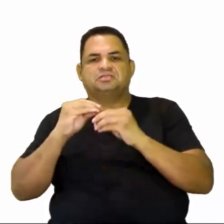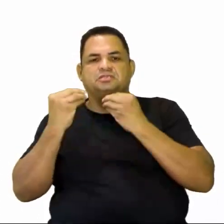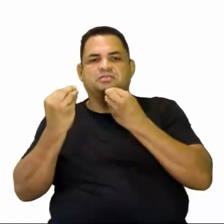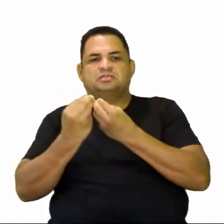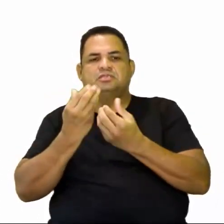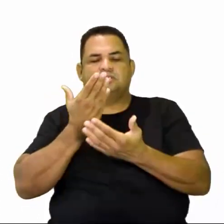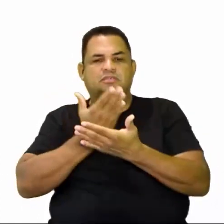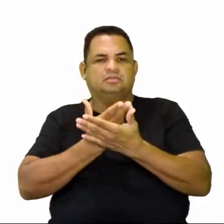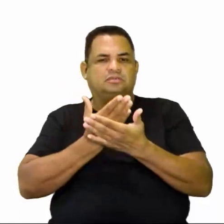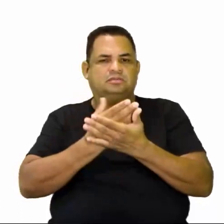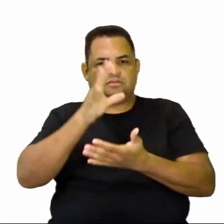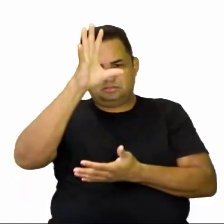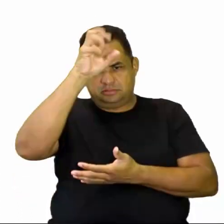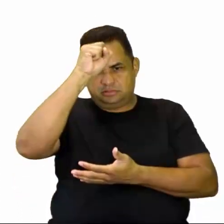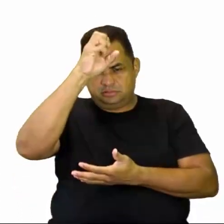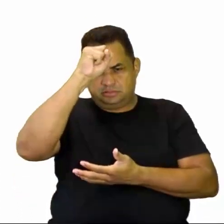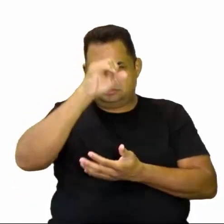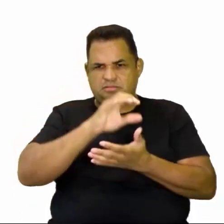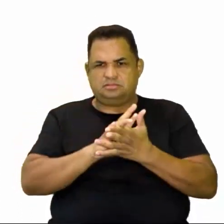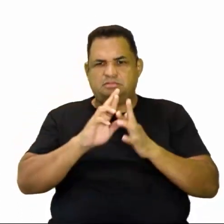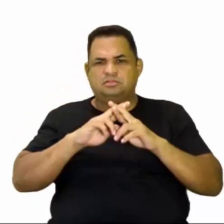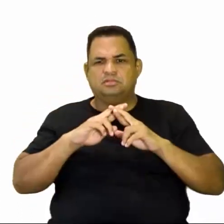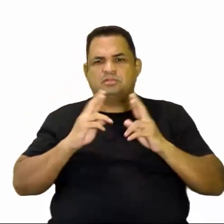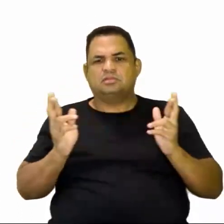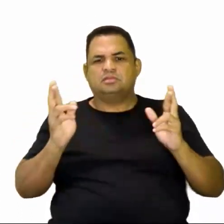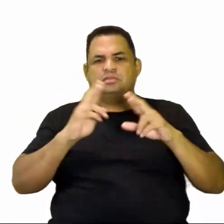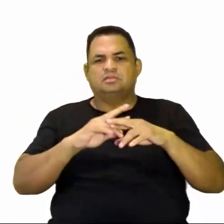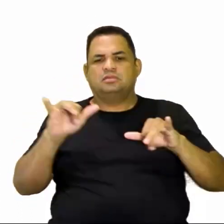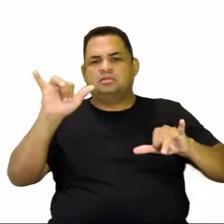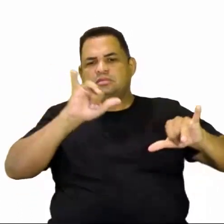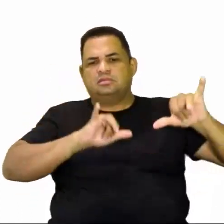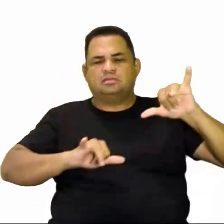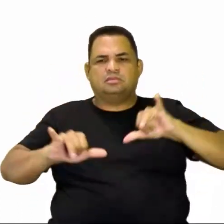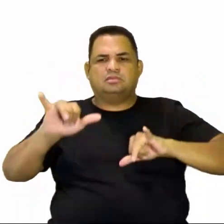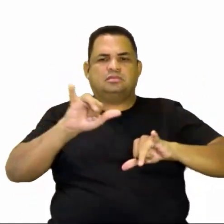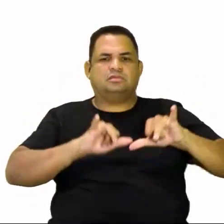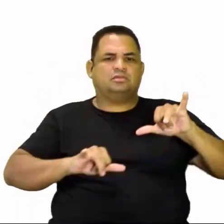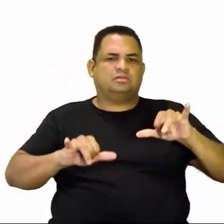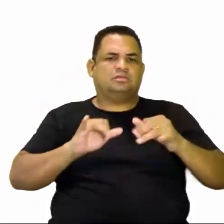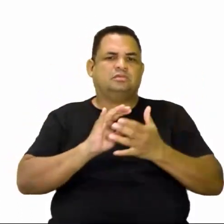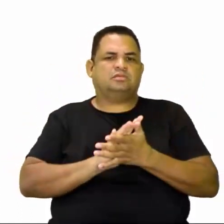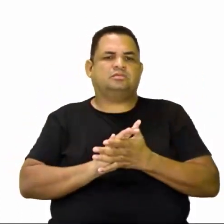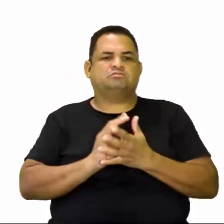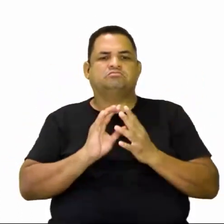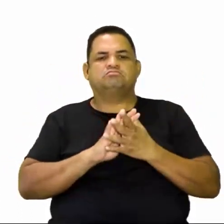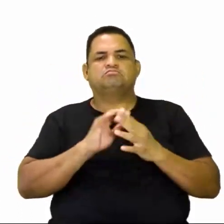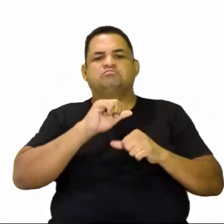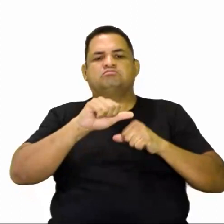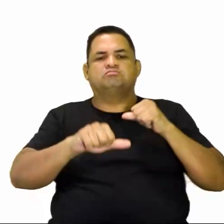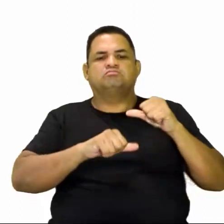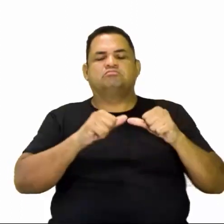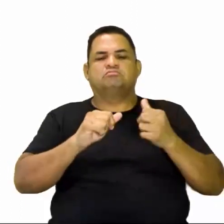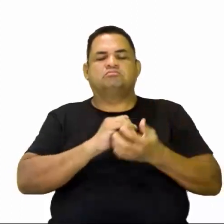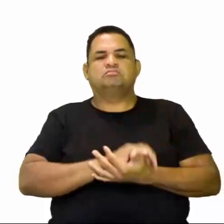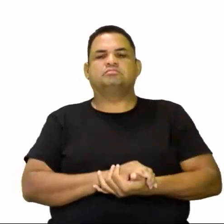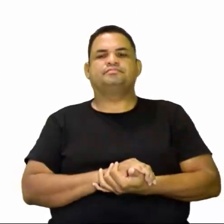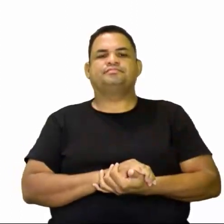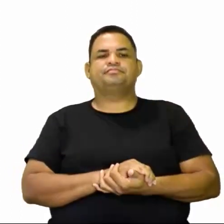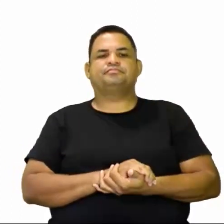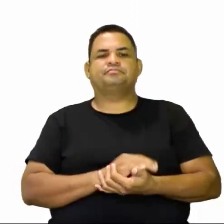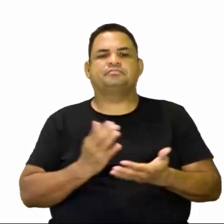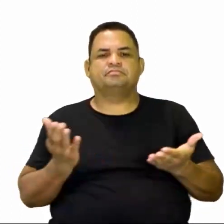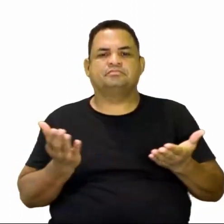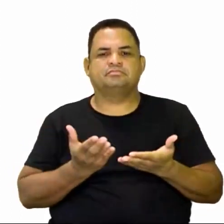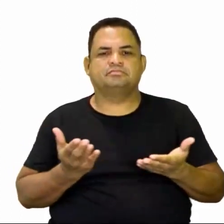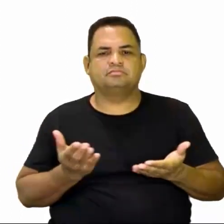Nesta aula, aprendemos a reação química de simples troca ou simples deslocamento. E